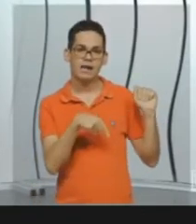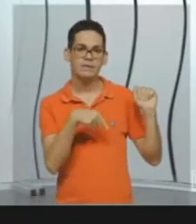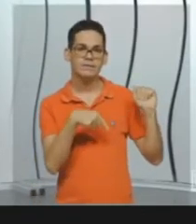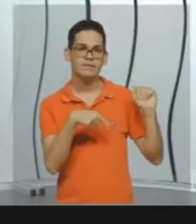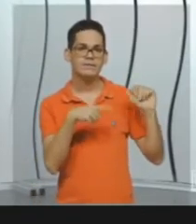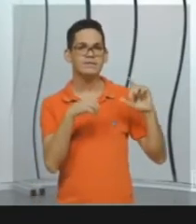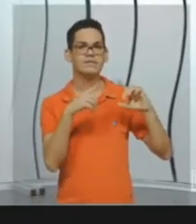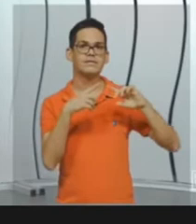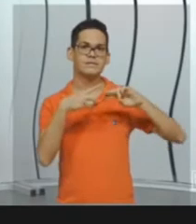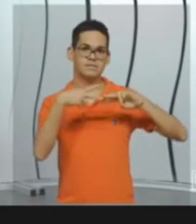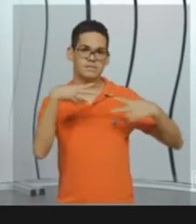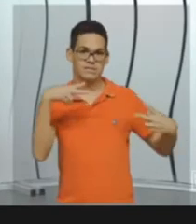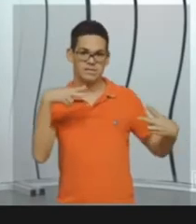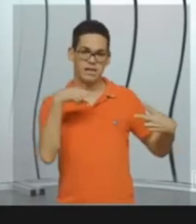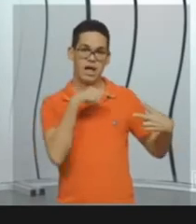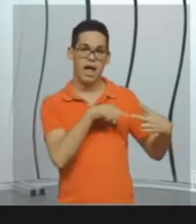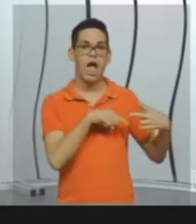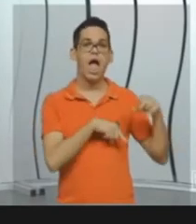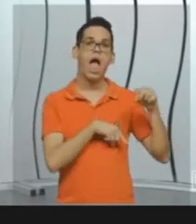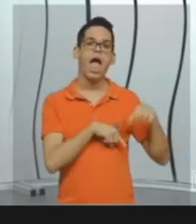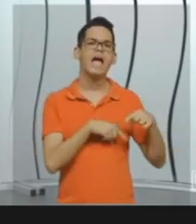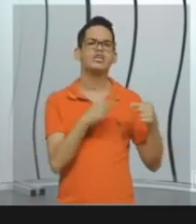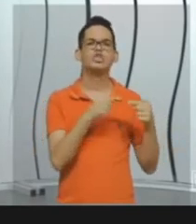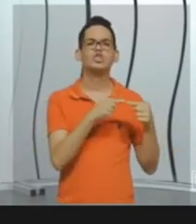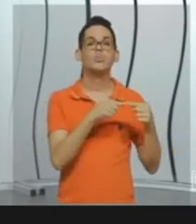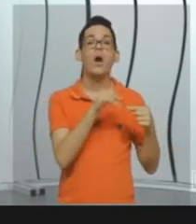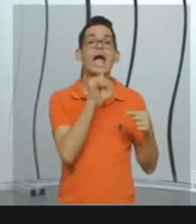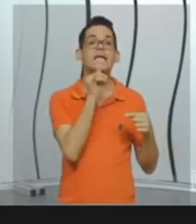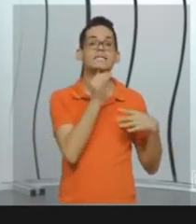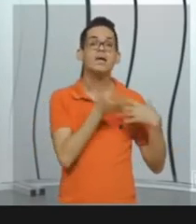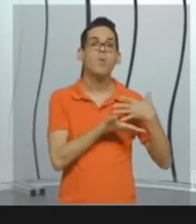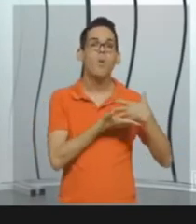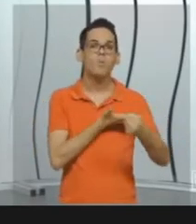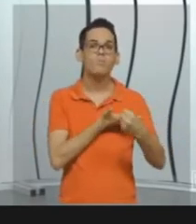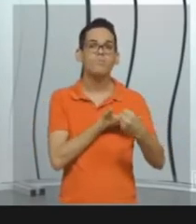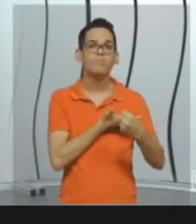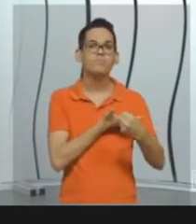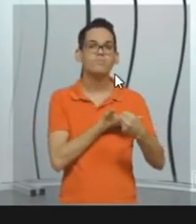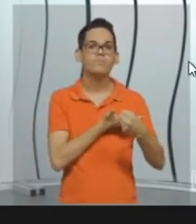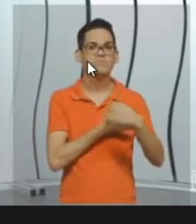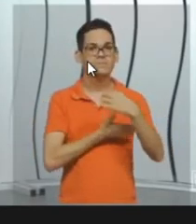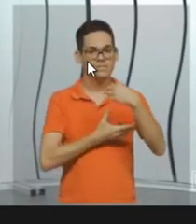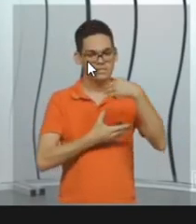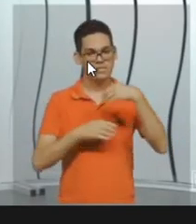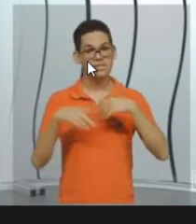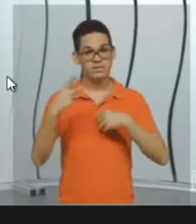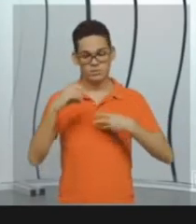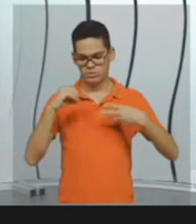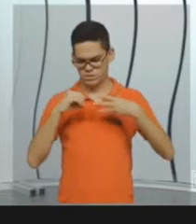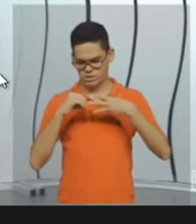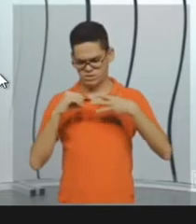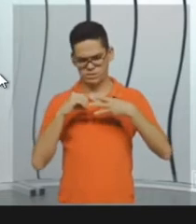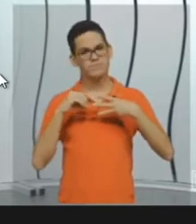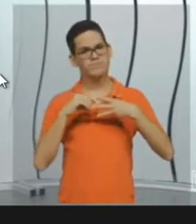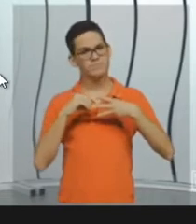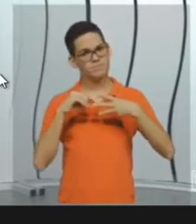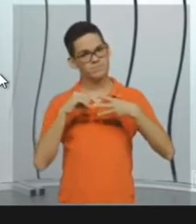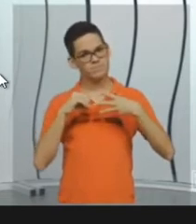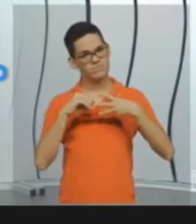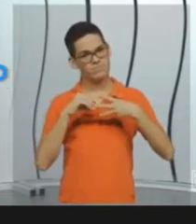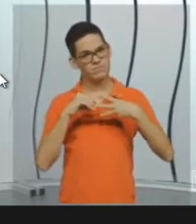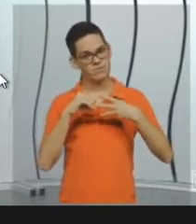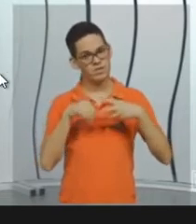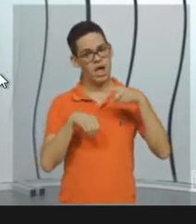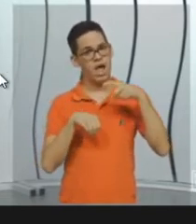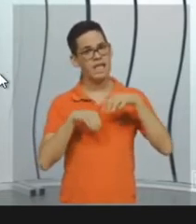DNA. É claro que ele está em duplo, mas em algum momento dentro da sua célula, na hora de produzir o